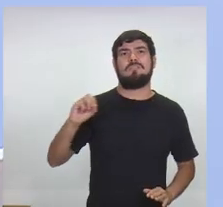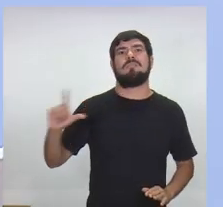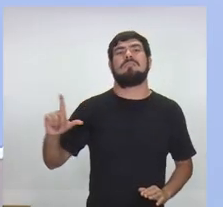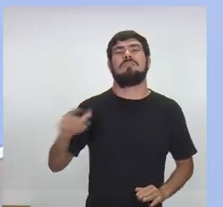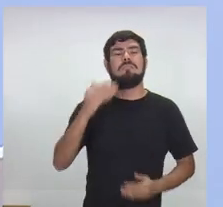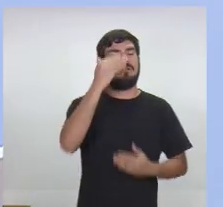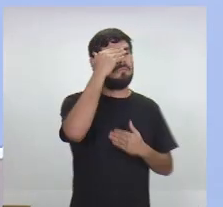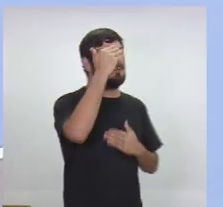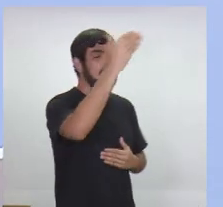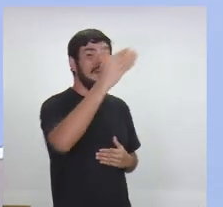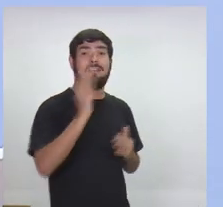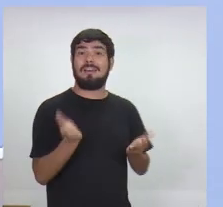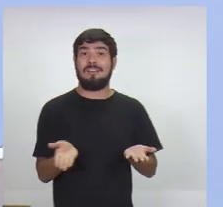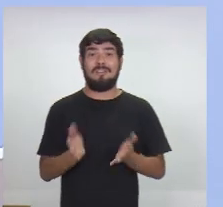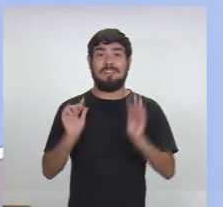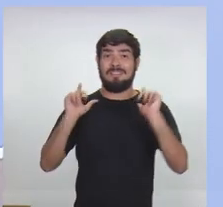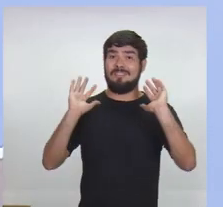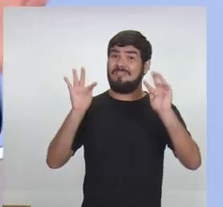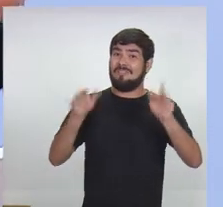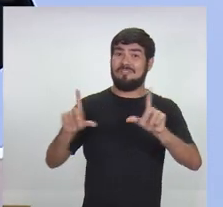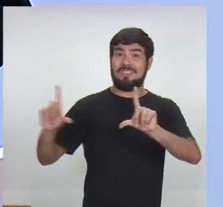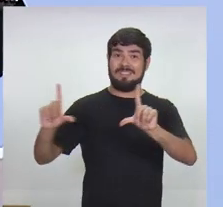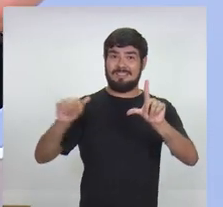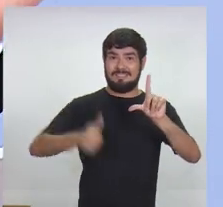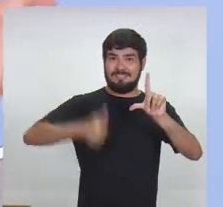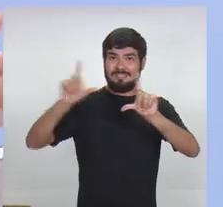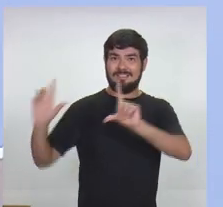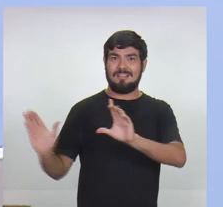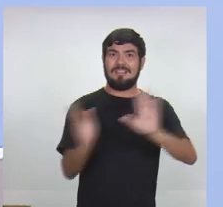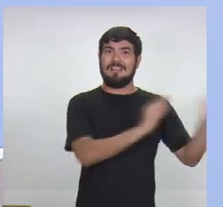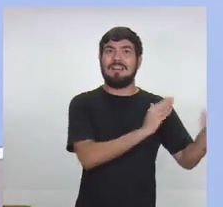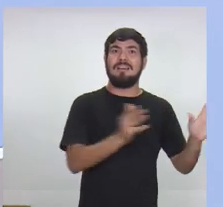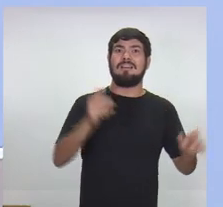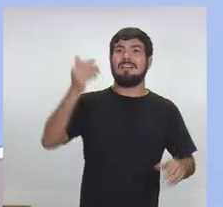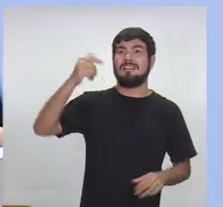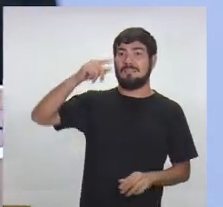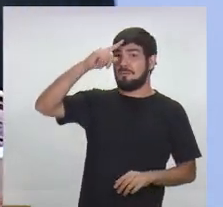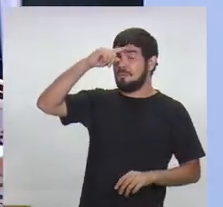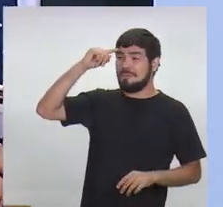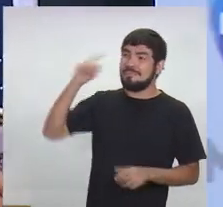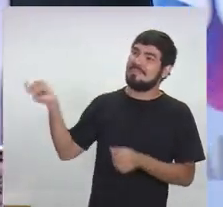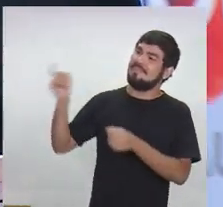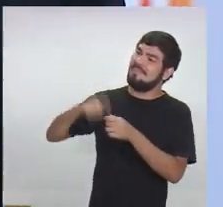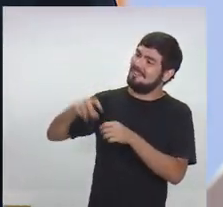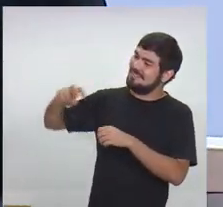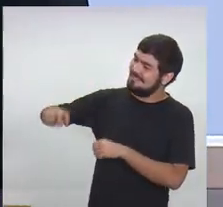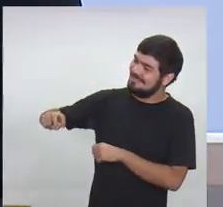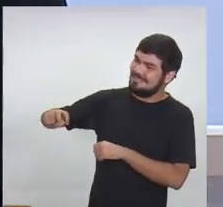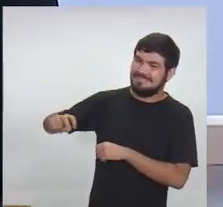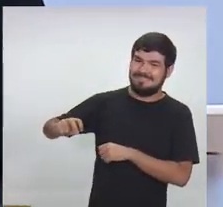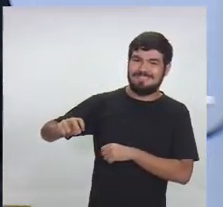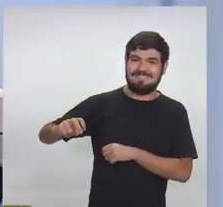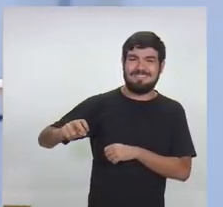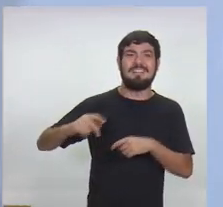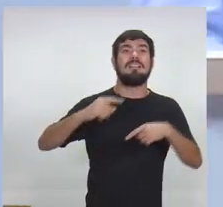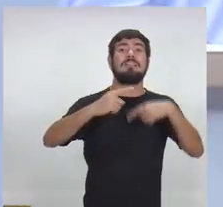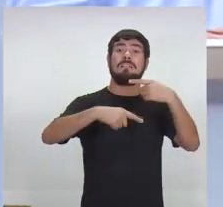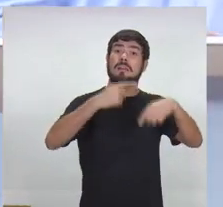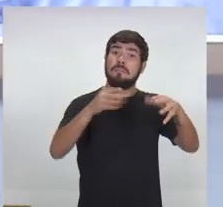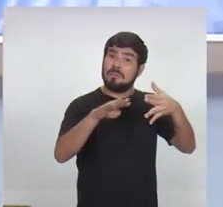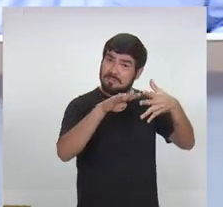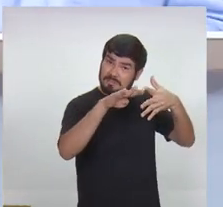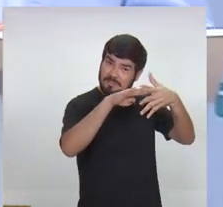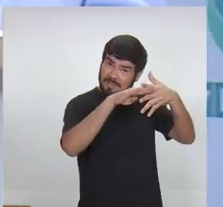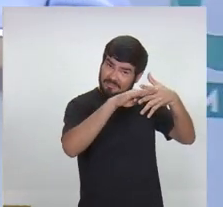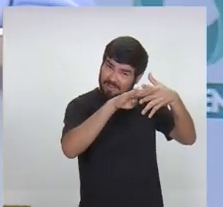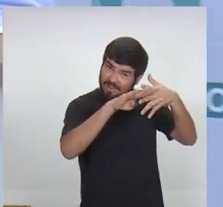candidato vai chegando ao fim então essa primeira rodada vão pedir o candidato wilson lima voltar à equipe no lugar dele nós voltamos daqui a pouco depois do intervalo com